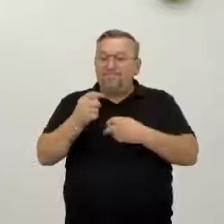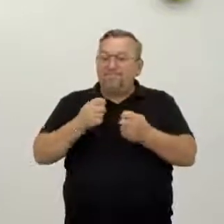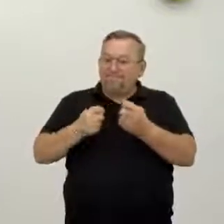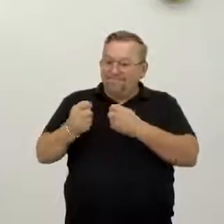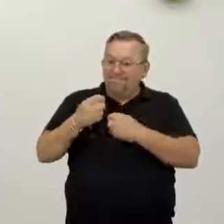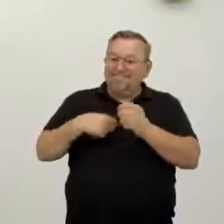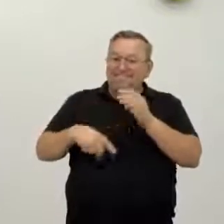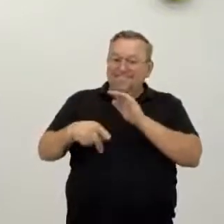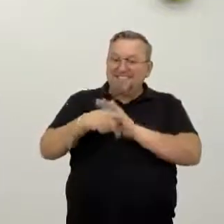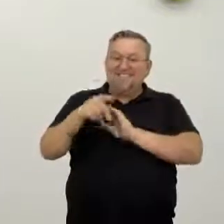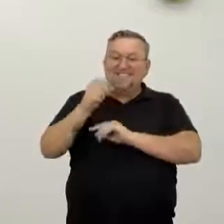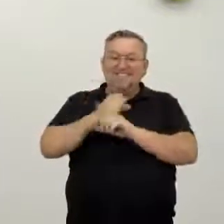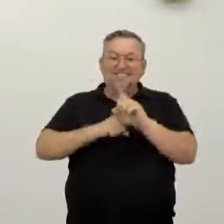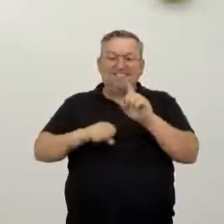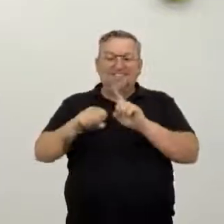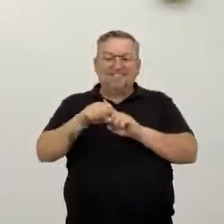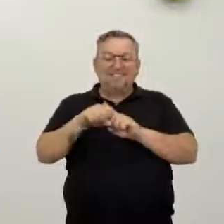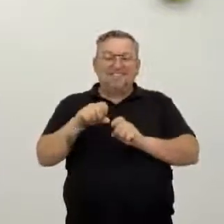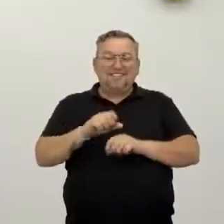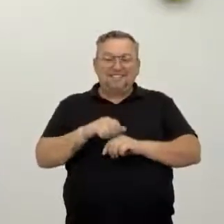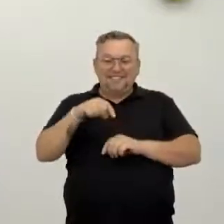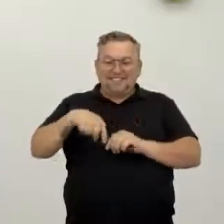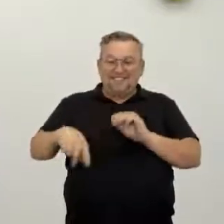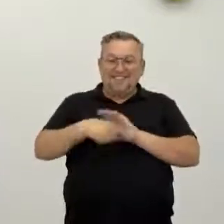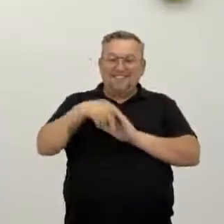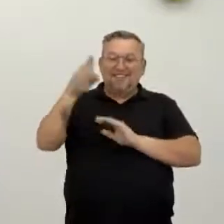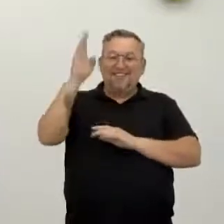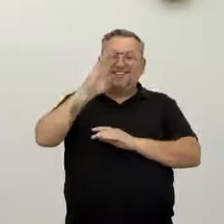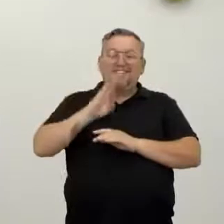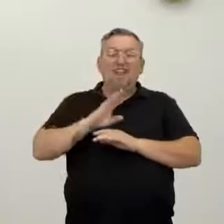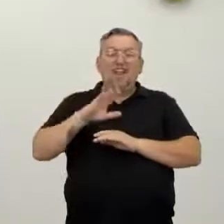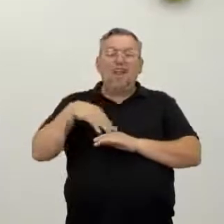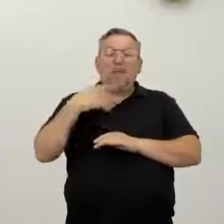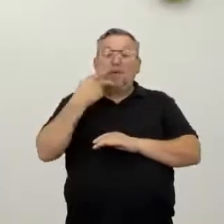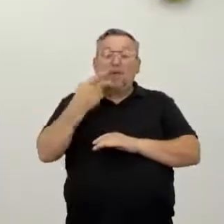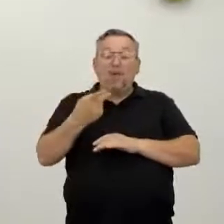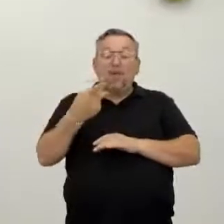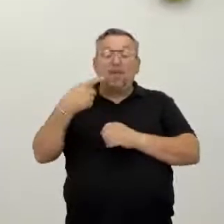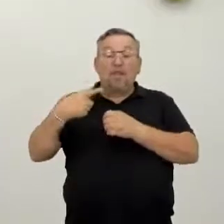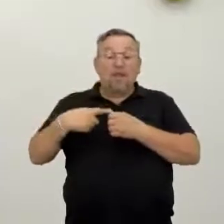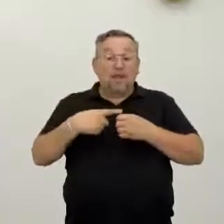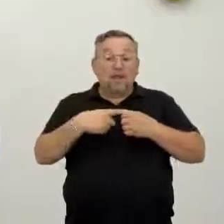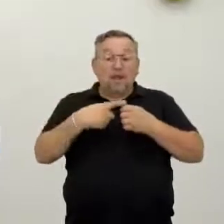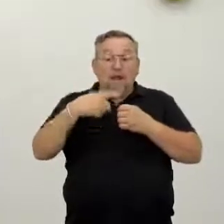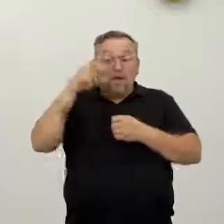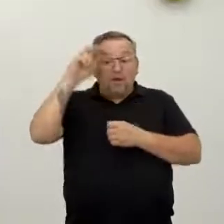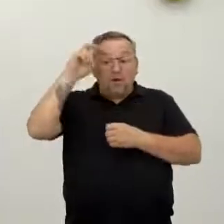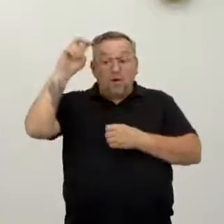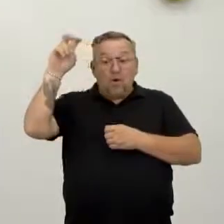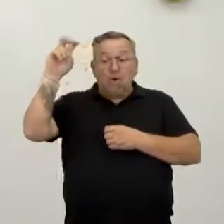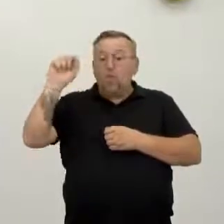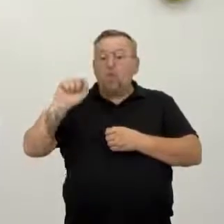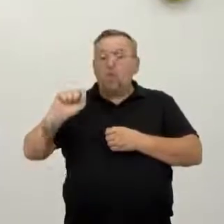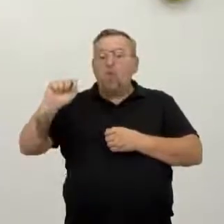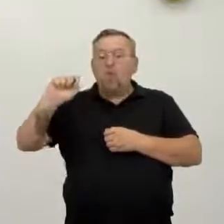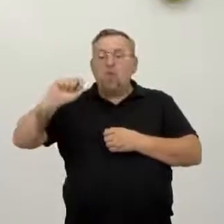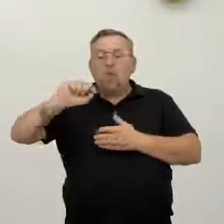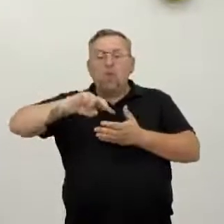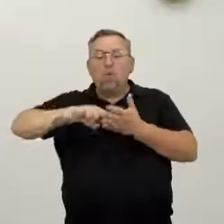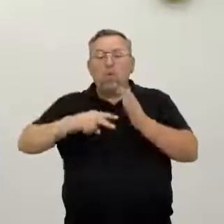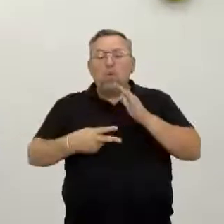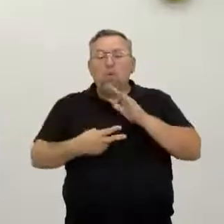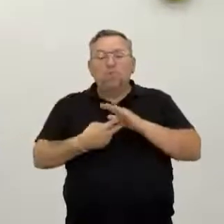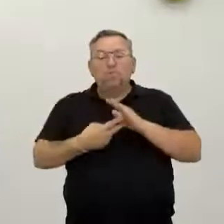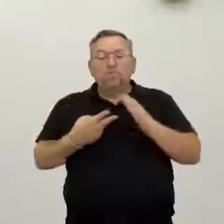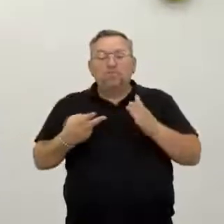e na própria sociedade aqui no Brasil, né? Quando se falou aí de cidades inteligentes, né, essa desenvoltura, né, a